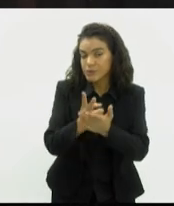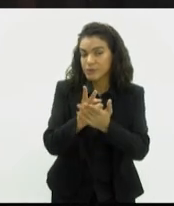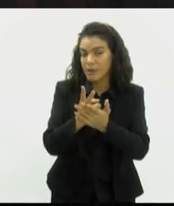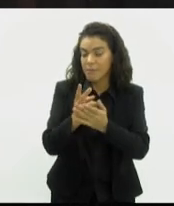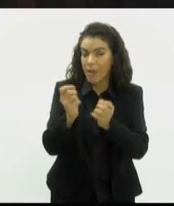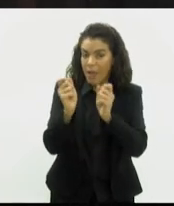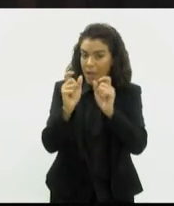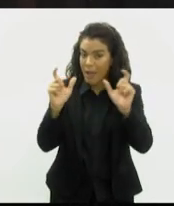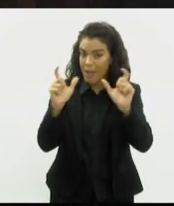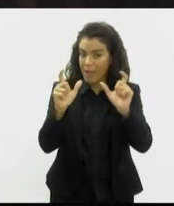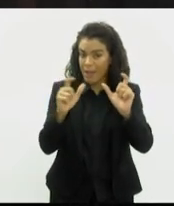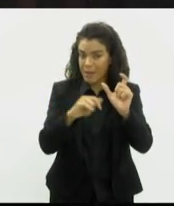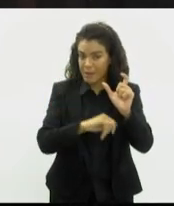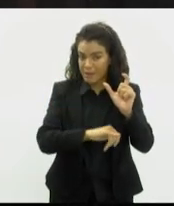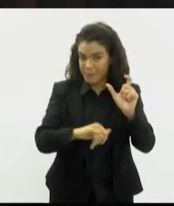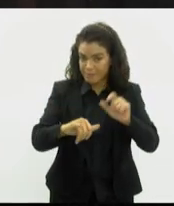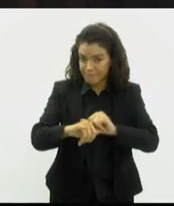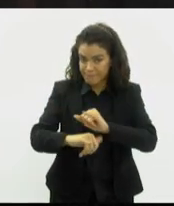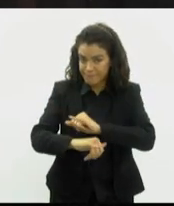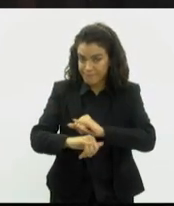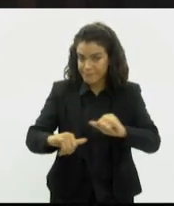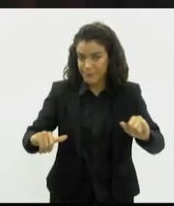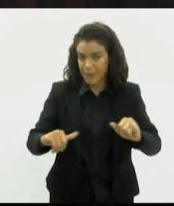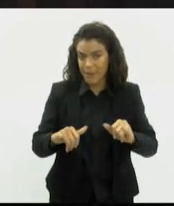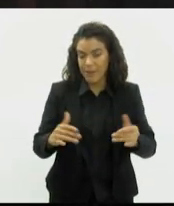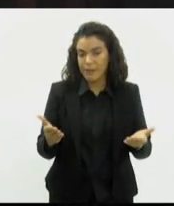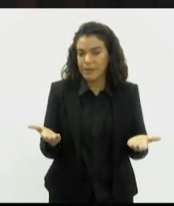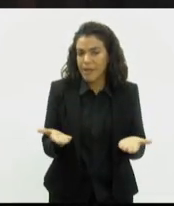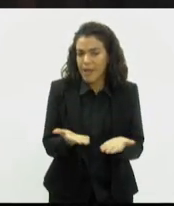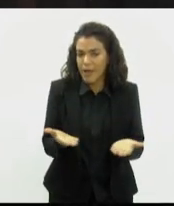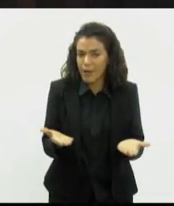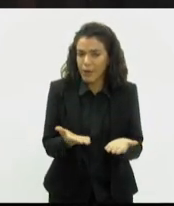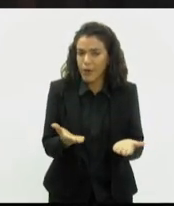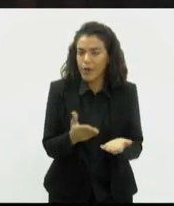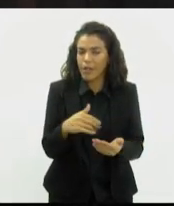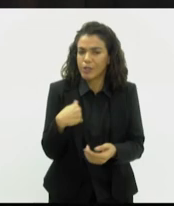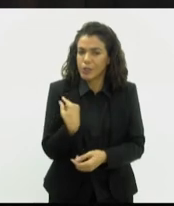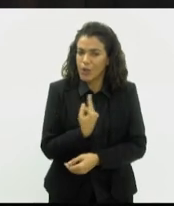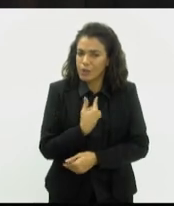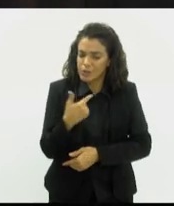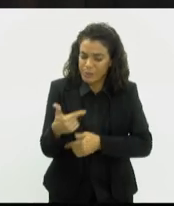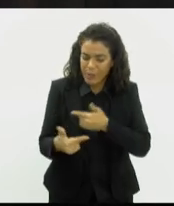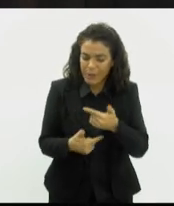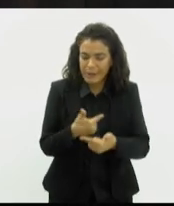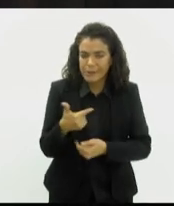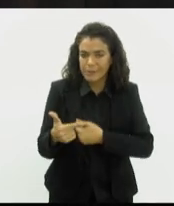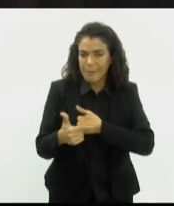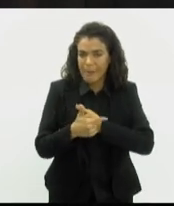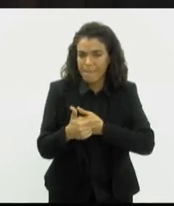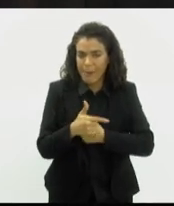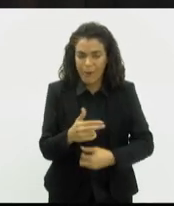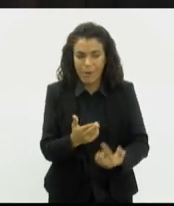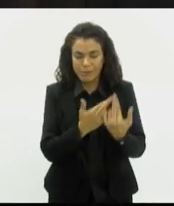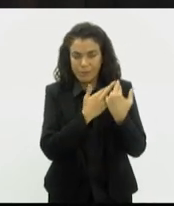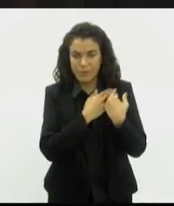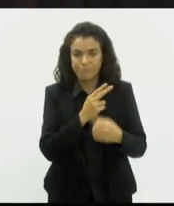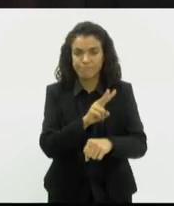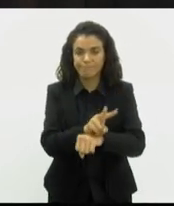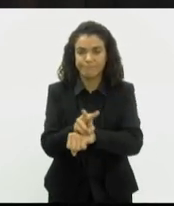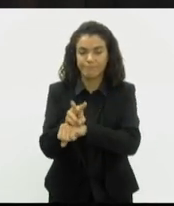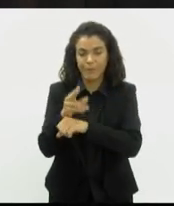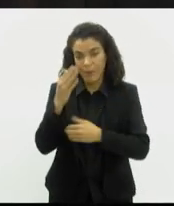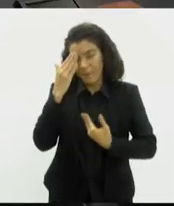E estaremos, no âmbito das nossas competências, vigilantes. Muito obrigado,